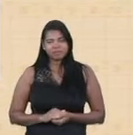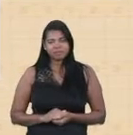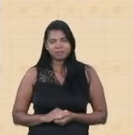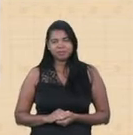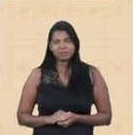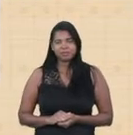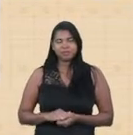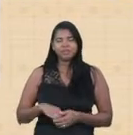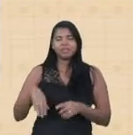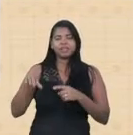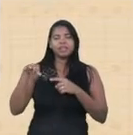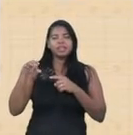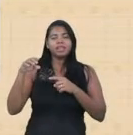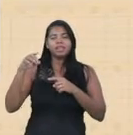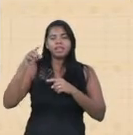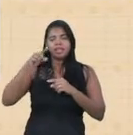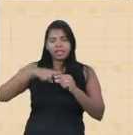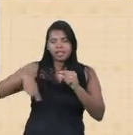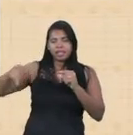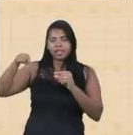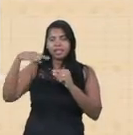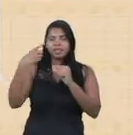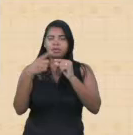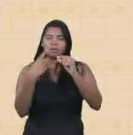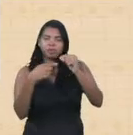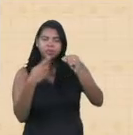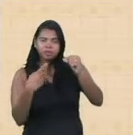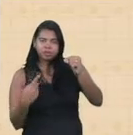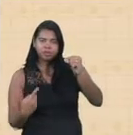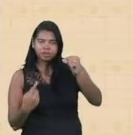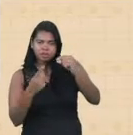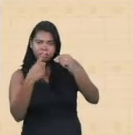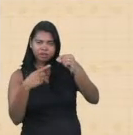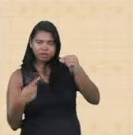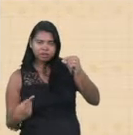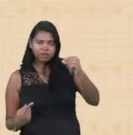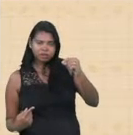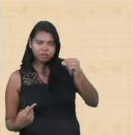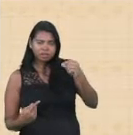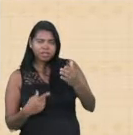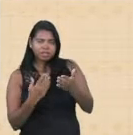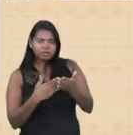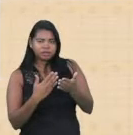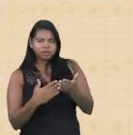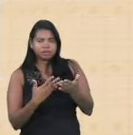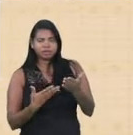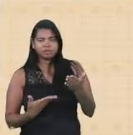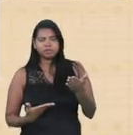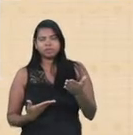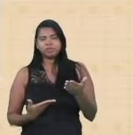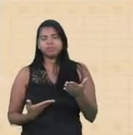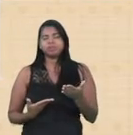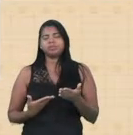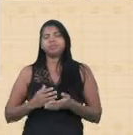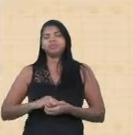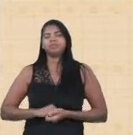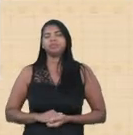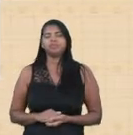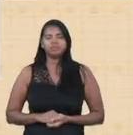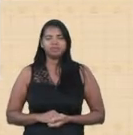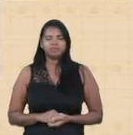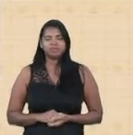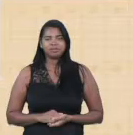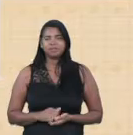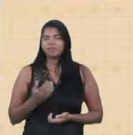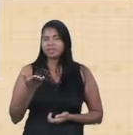helicoidal. É o espiral do seu caderno. Imagina uma formiguinha correndo pelo espiral do seu caderno, ela tá fazendo uma trajetória helicoidal. Aí você